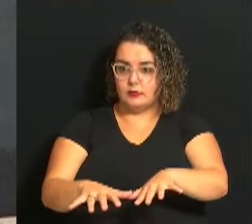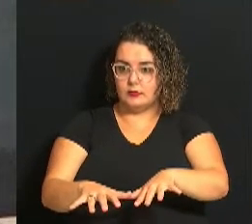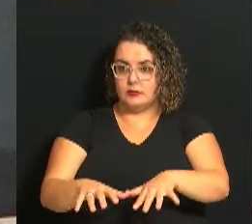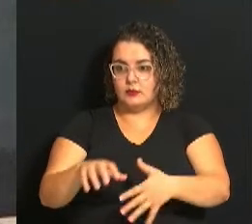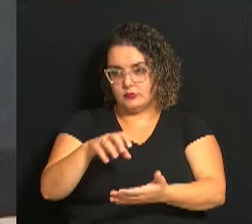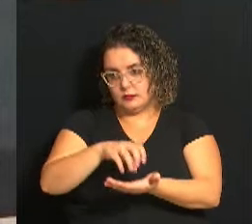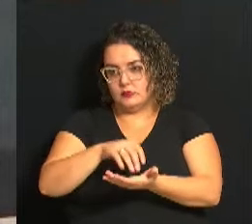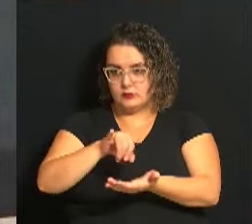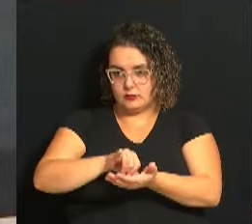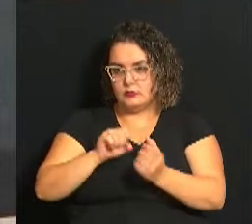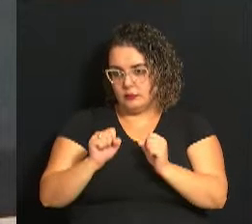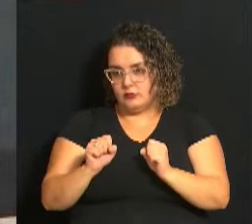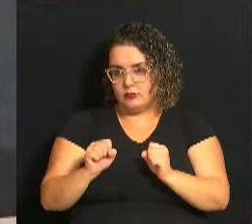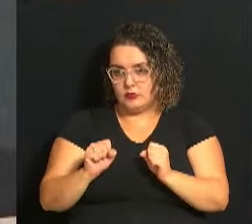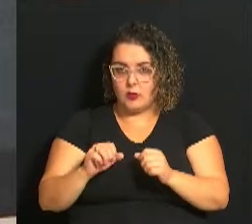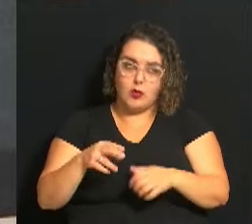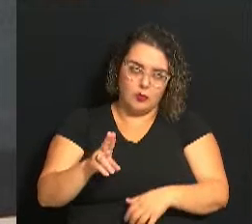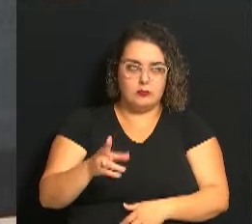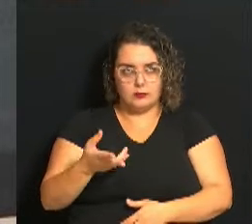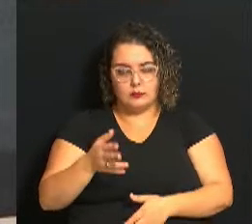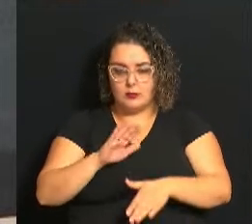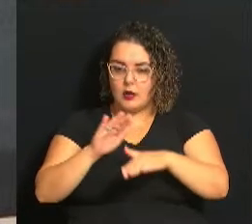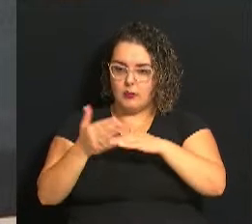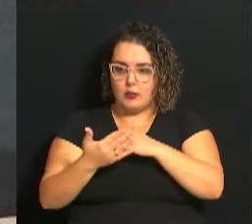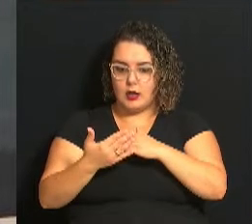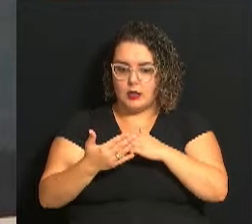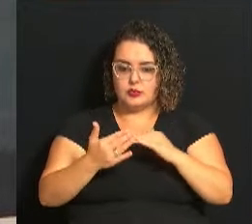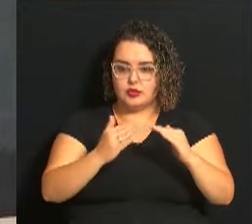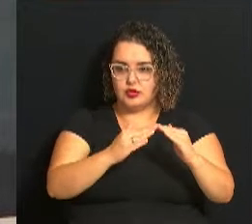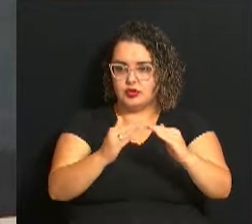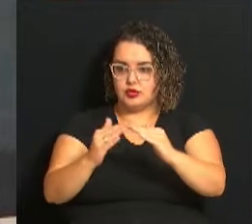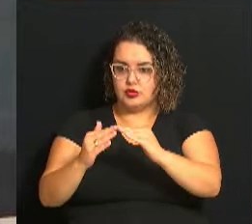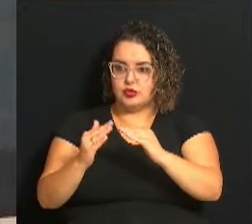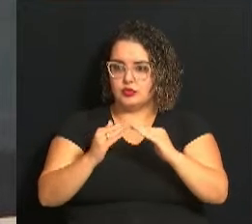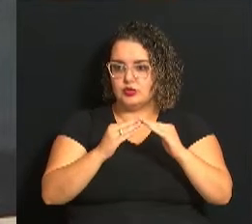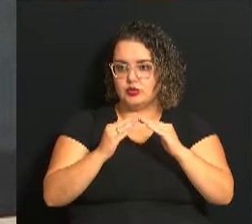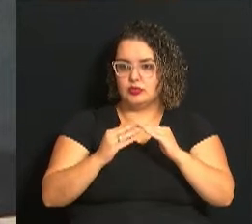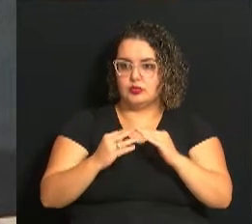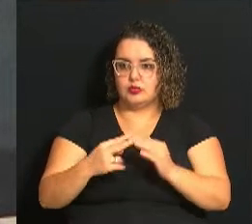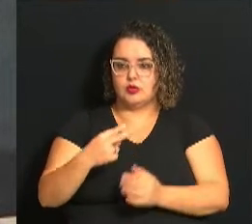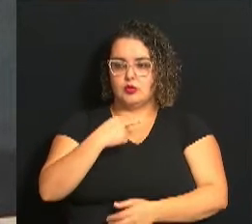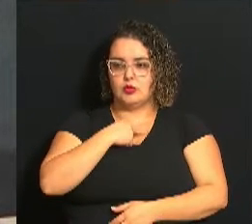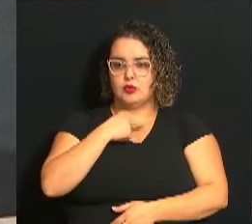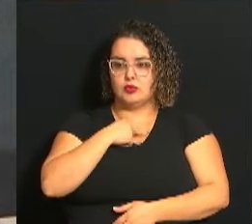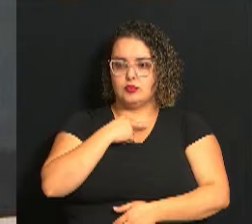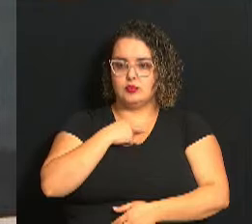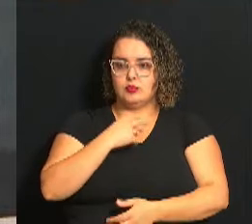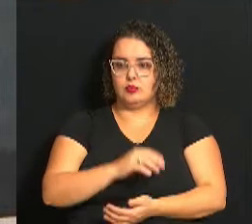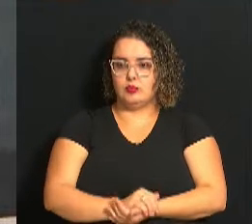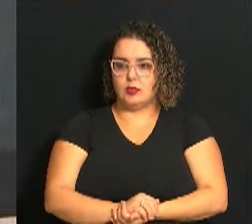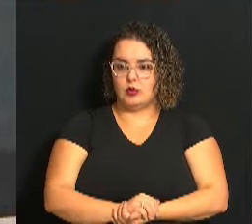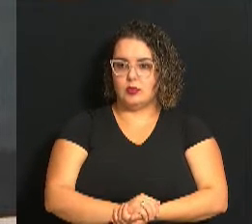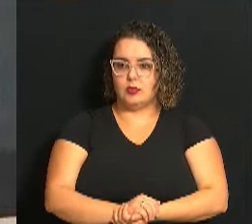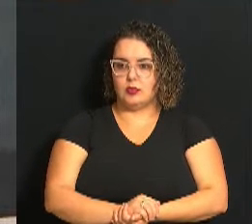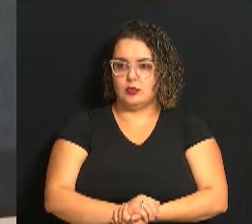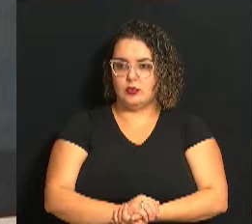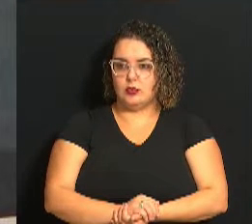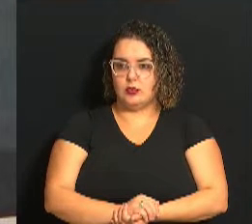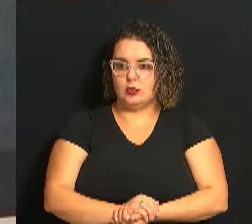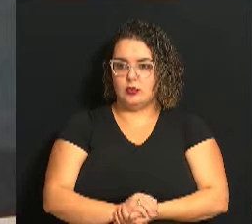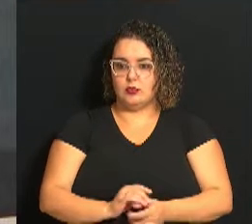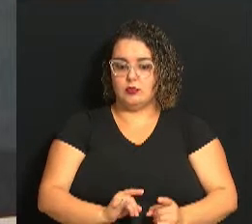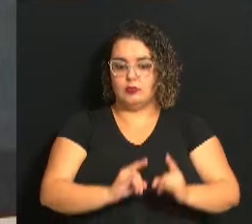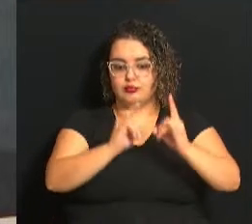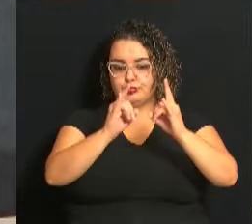dizer, bairros residenciais, onde eu não posso edificar grandes números de pavimentos, eu